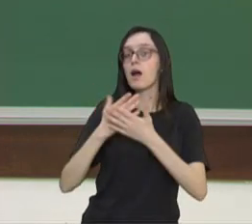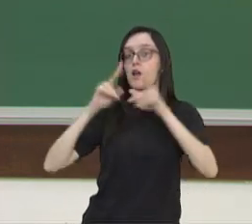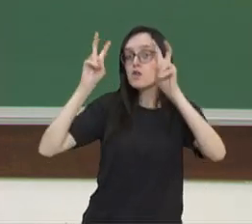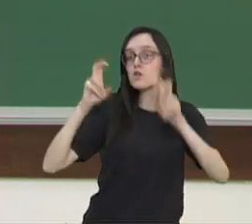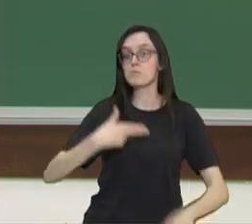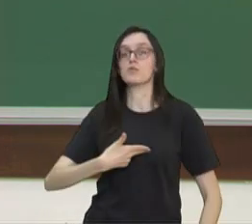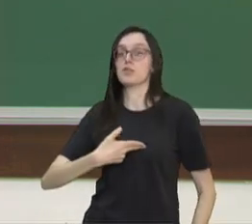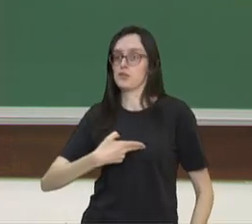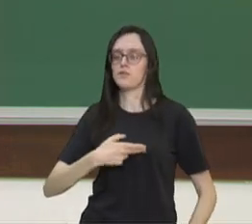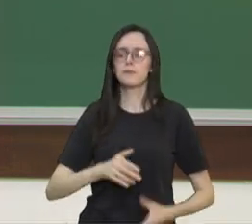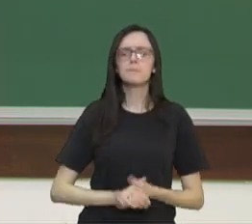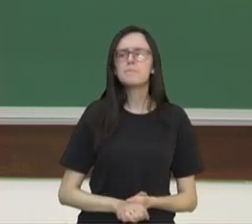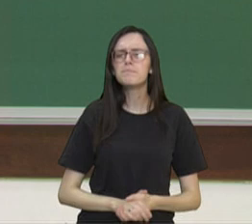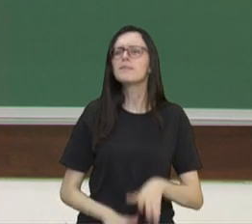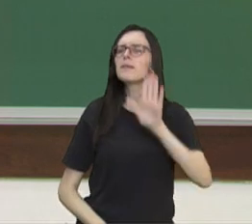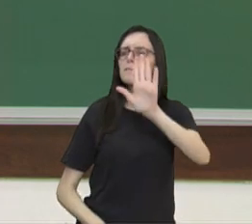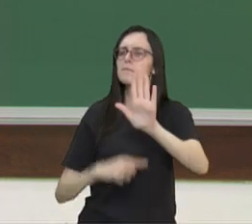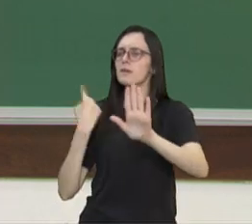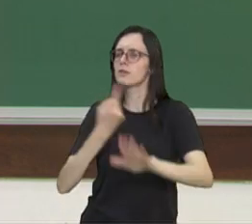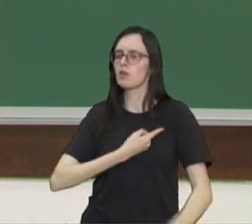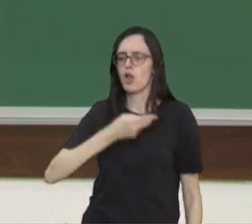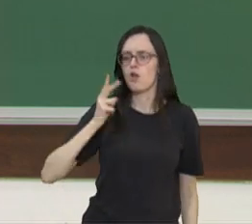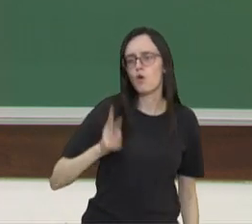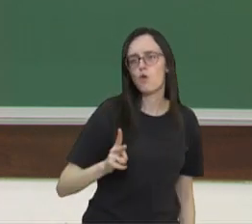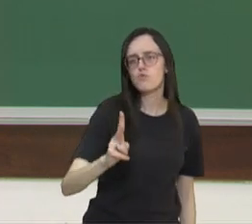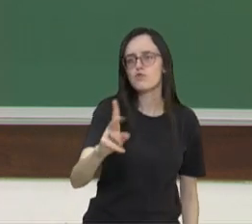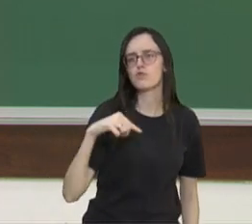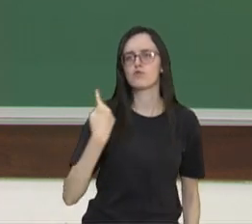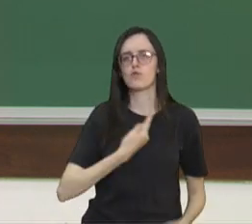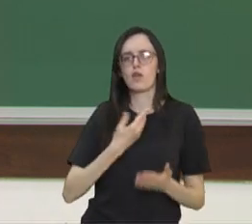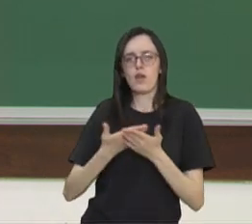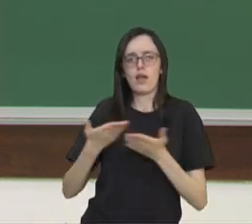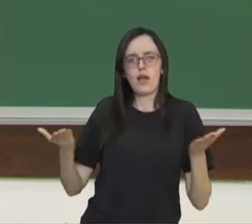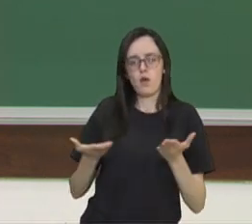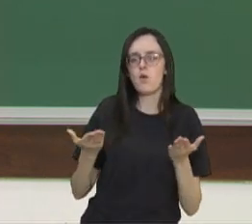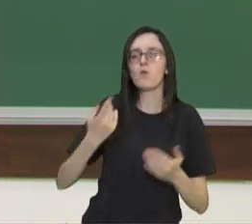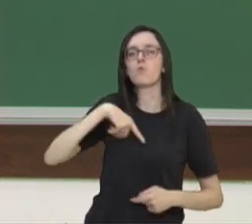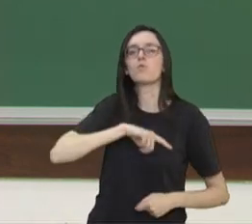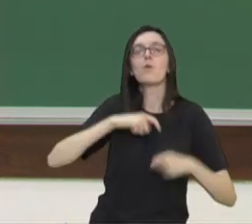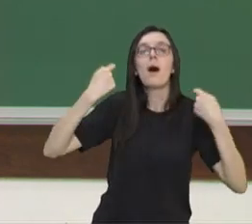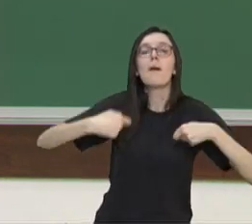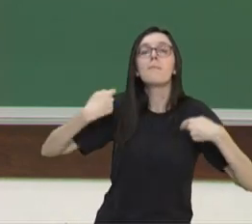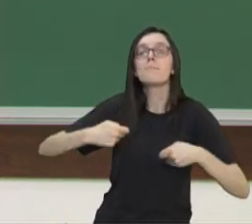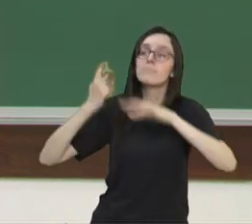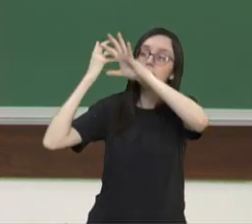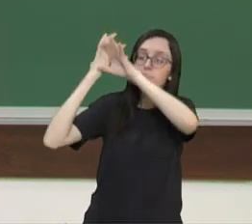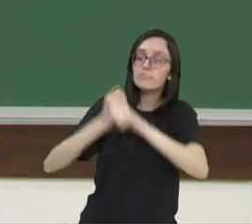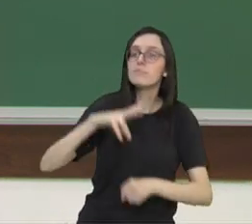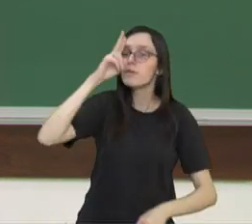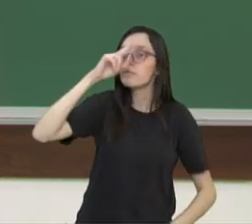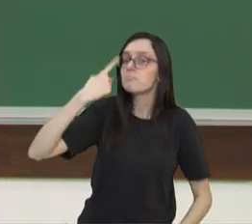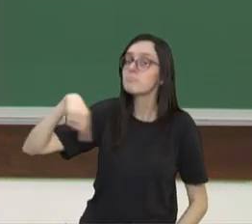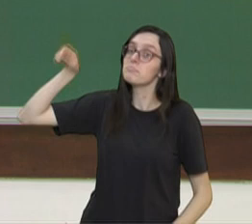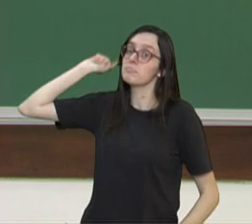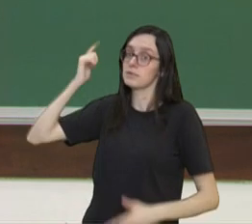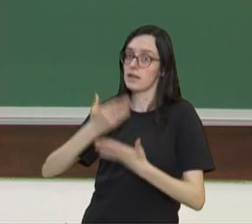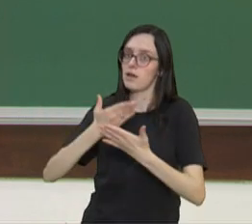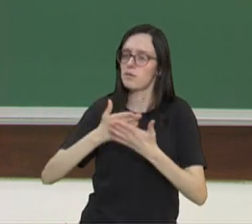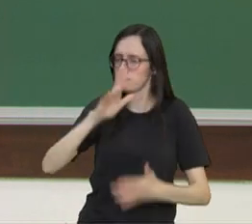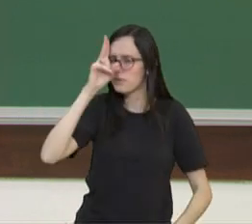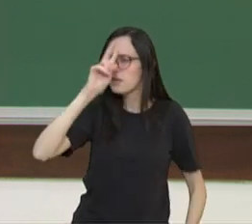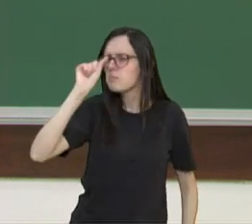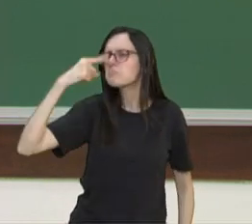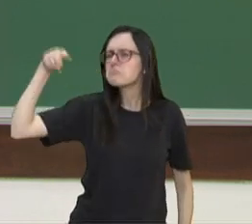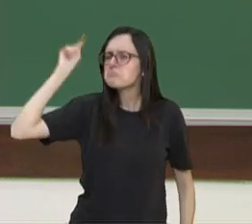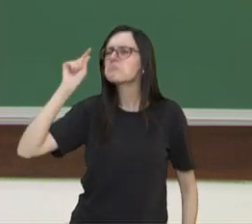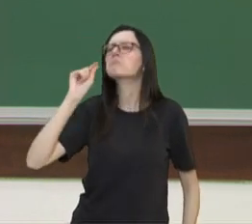Getúlio Vargas. Para continuarmos nessa nossa aula de hoje, nós precisamos relembrar sua última aula. Lembra bem o que